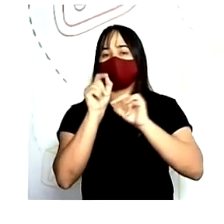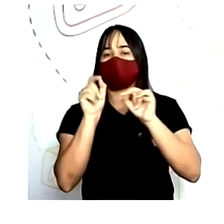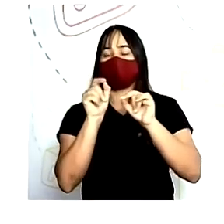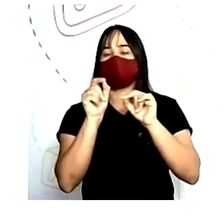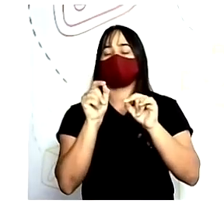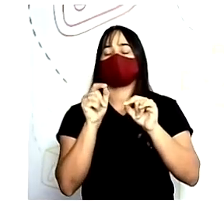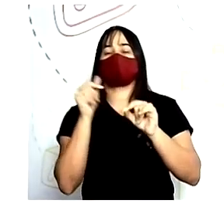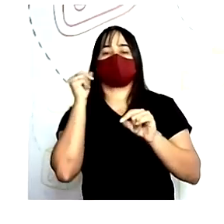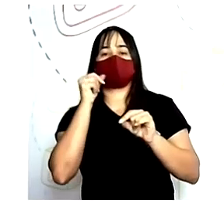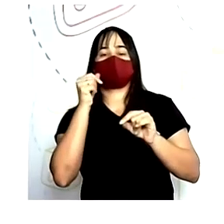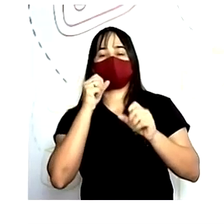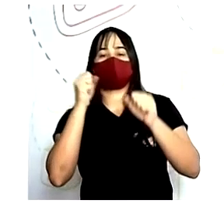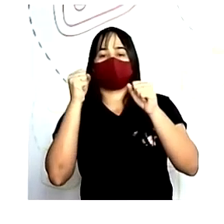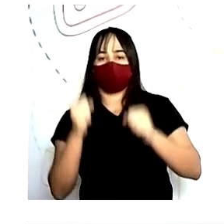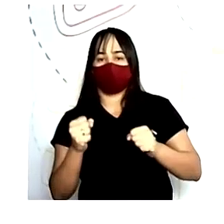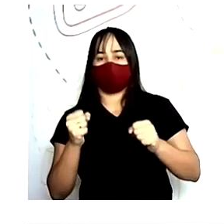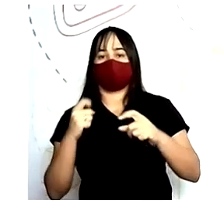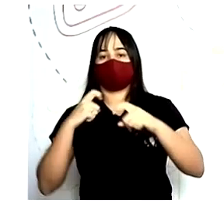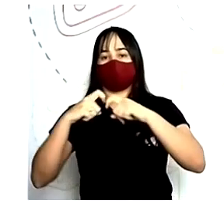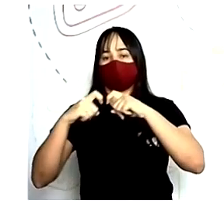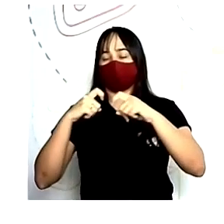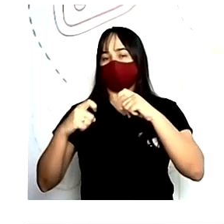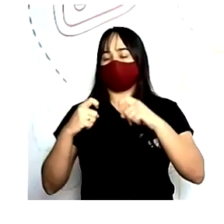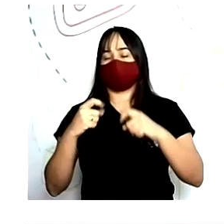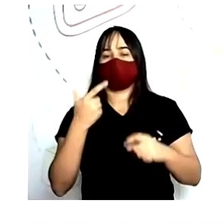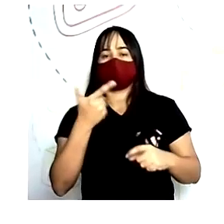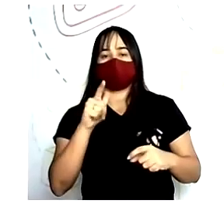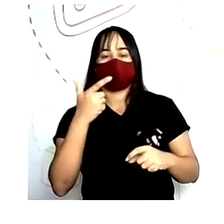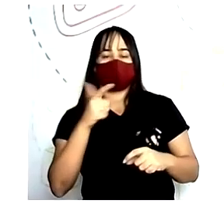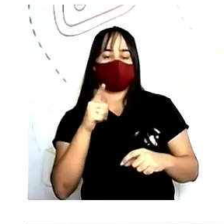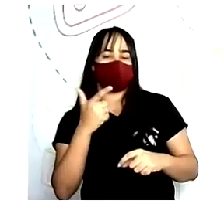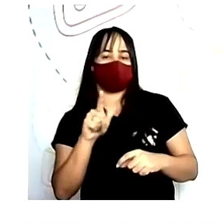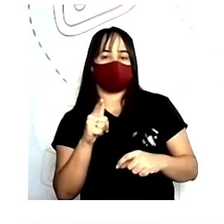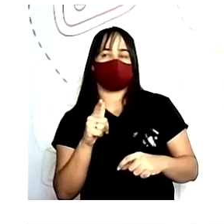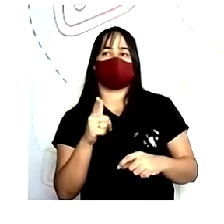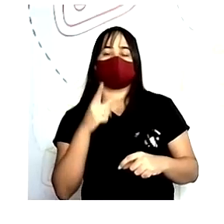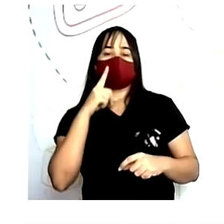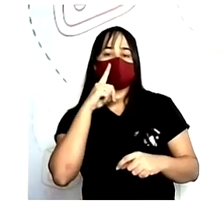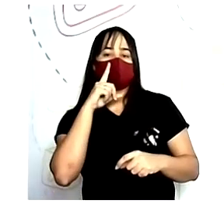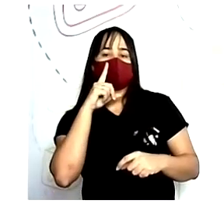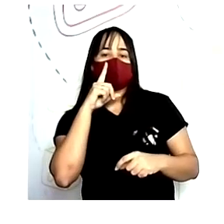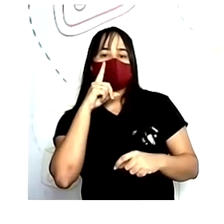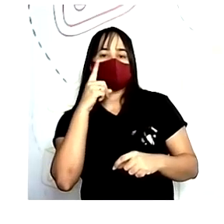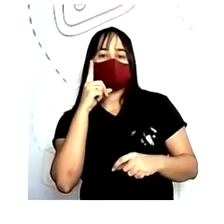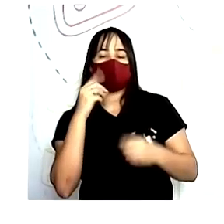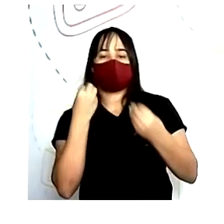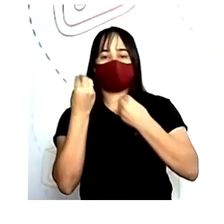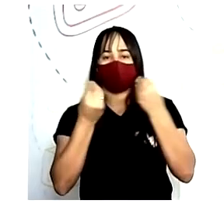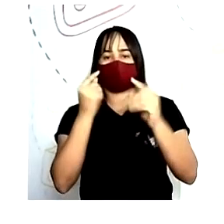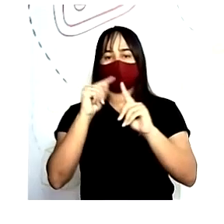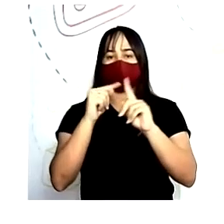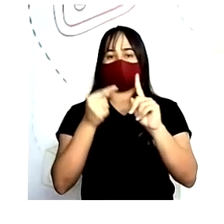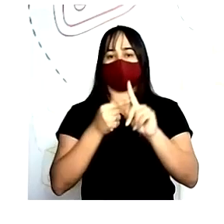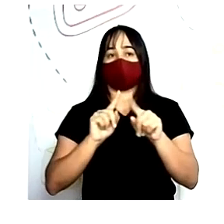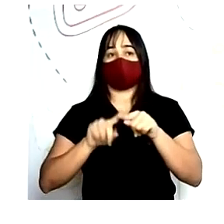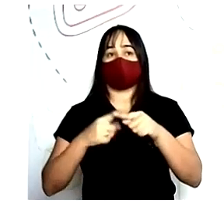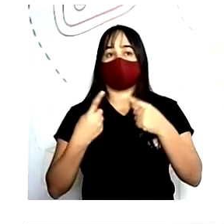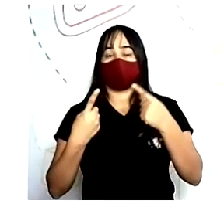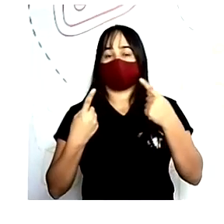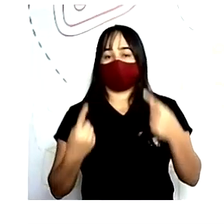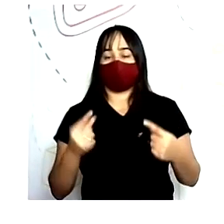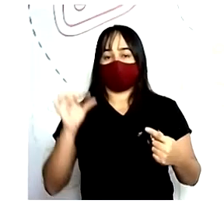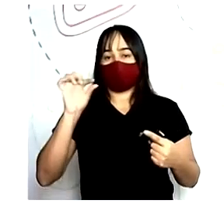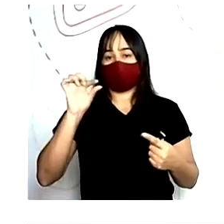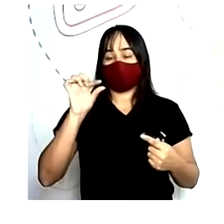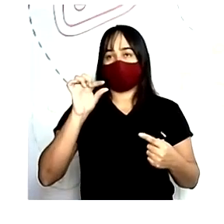mulher pode ter relação, não vai correr risco de ficar grávida. Mas quando ele está fértil, ó, que estica lá, ó, ele não vai